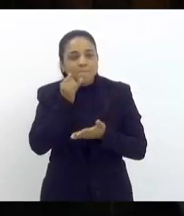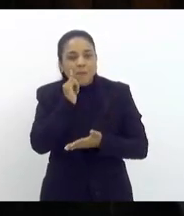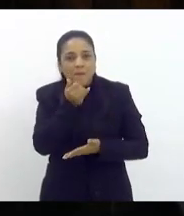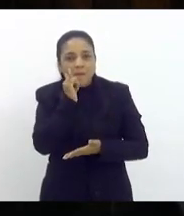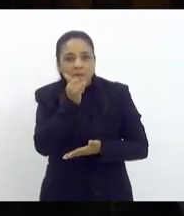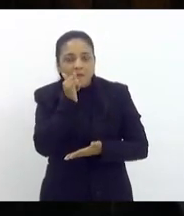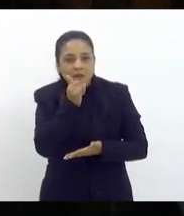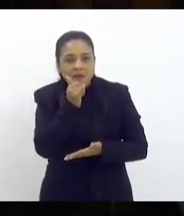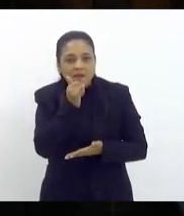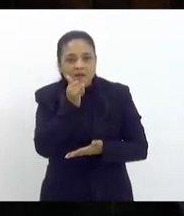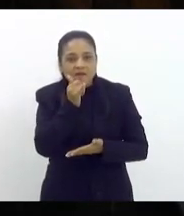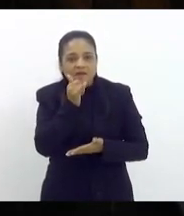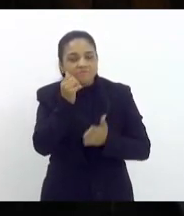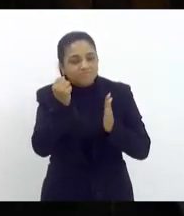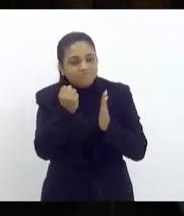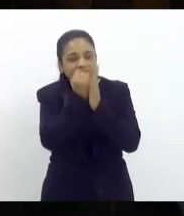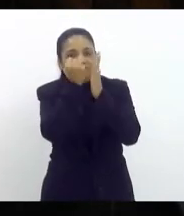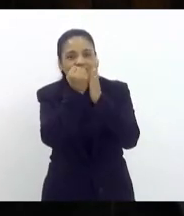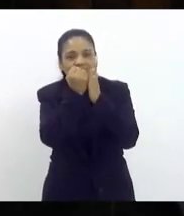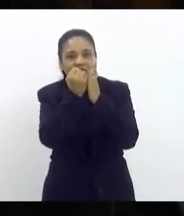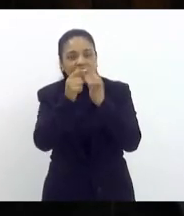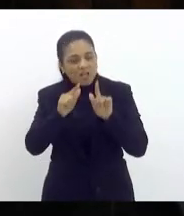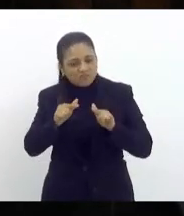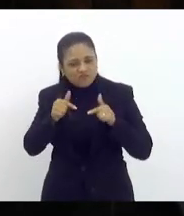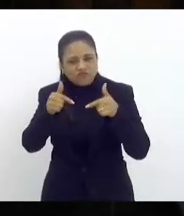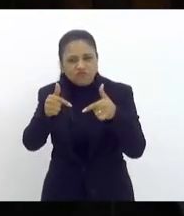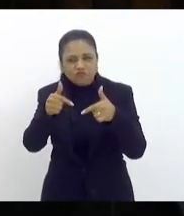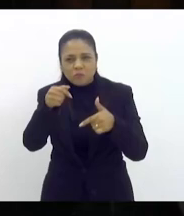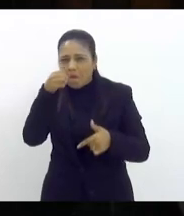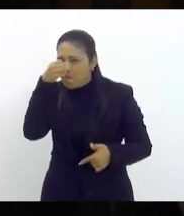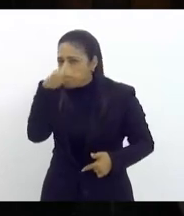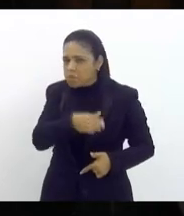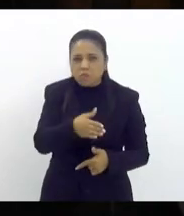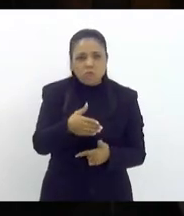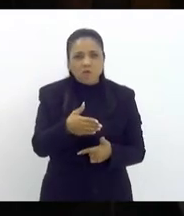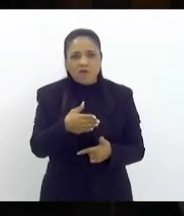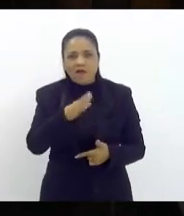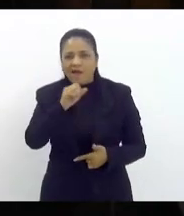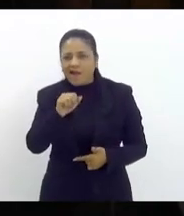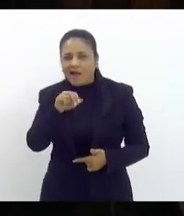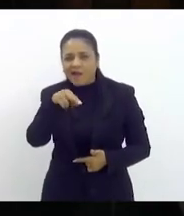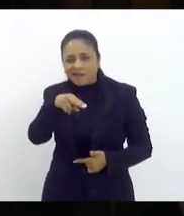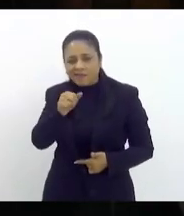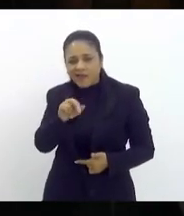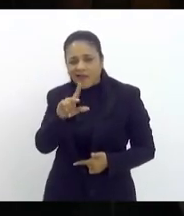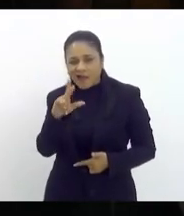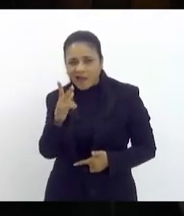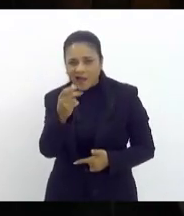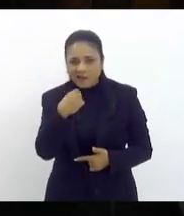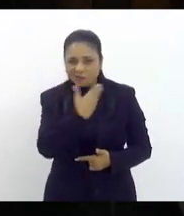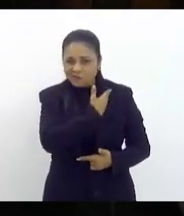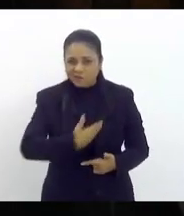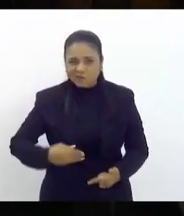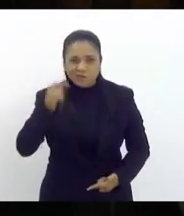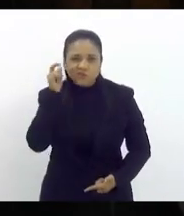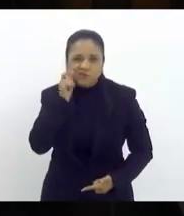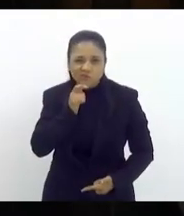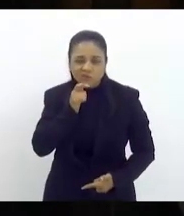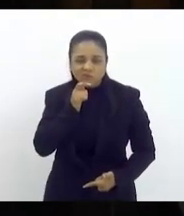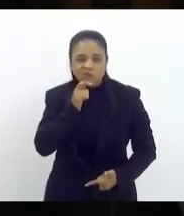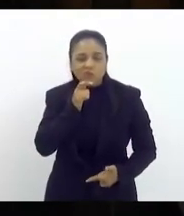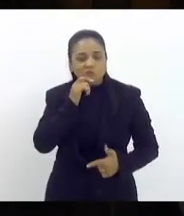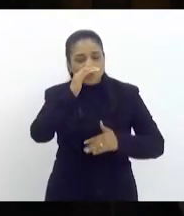destacar a atitude canalha canalha do governador Cláudio Castro para com os